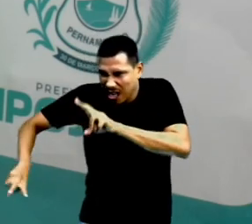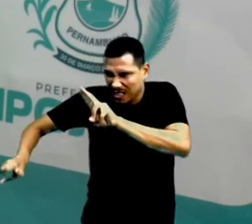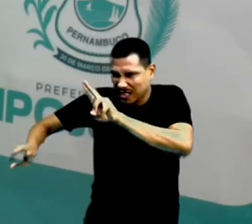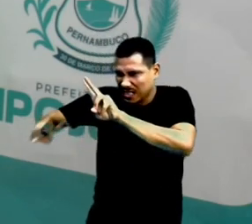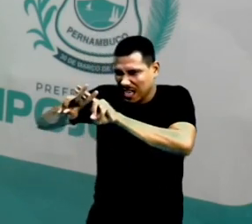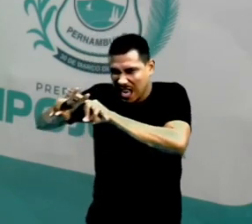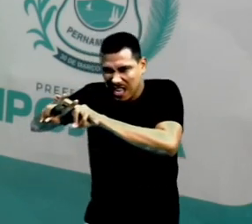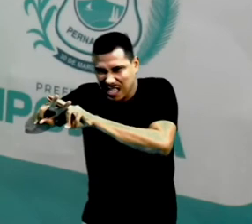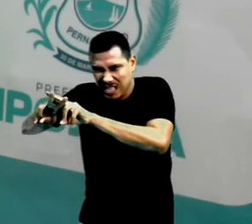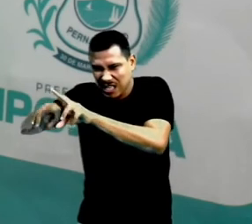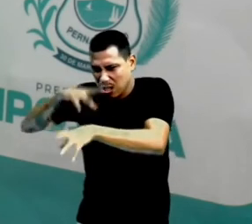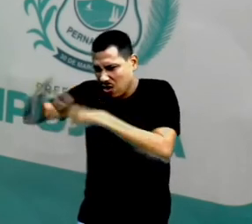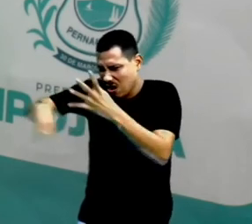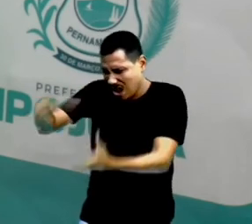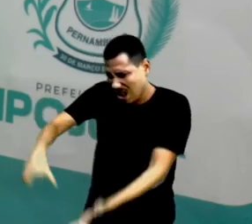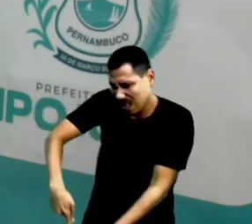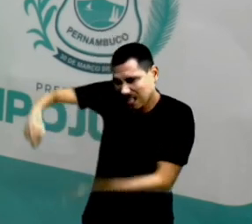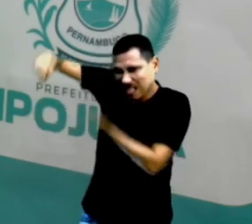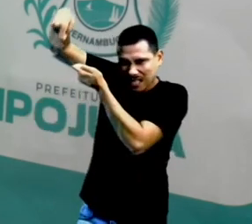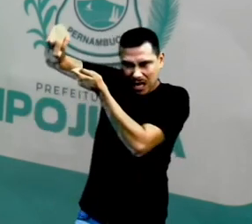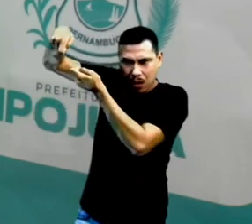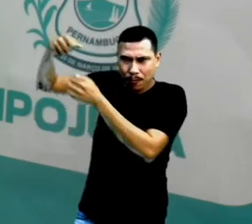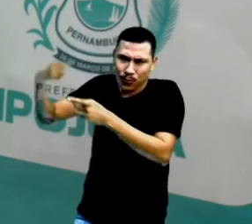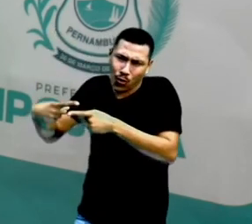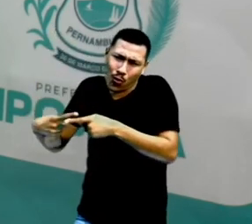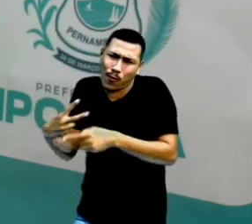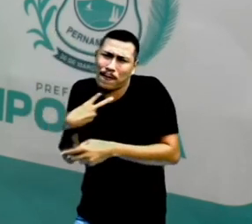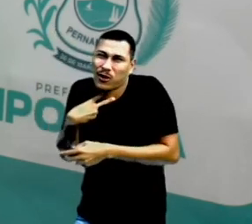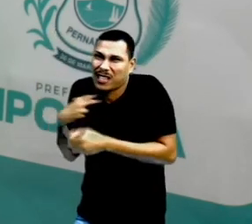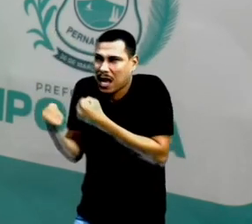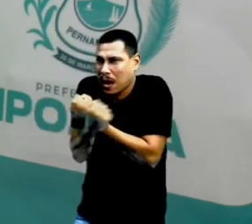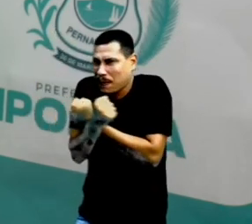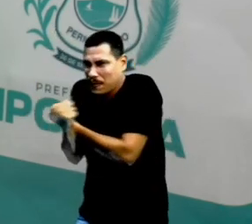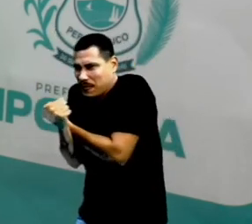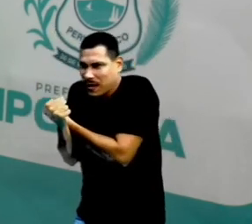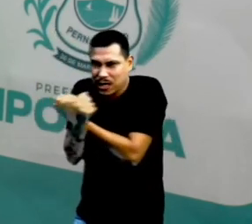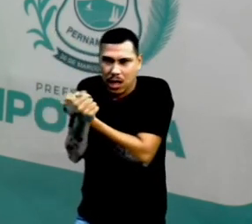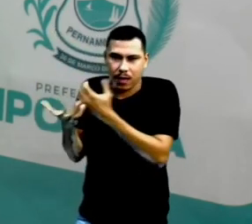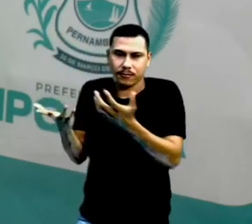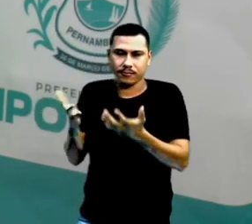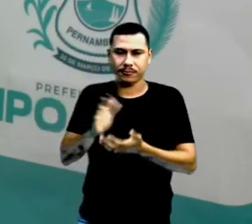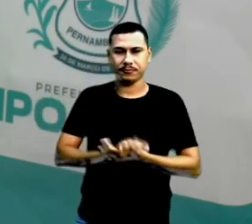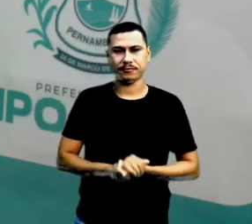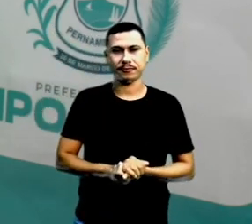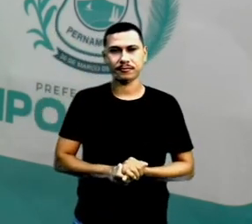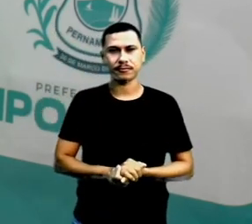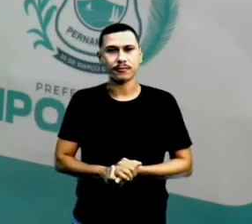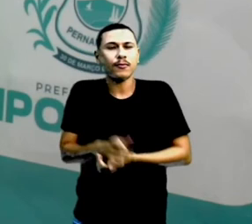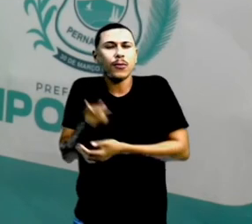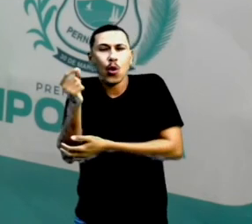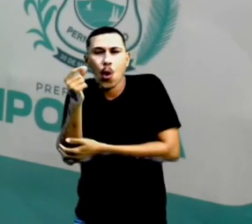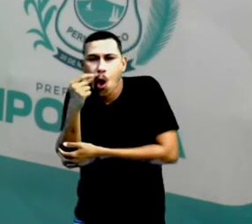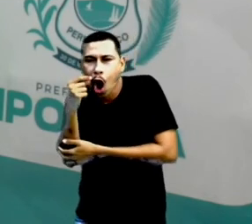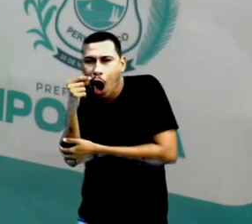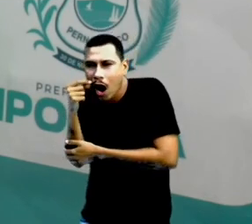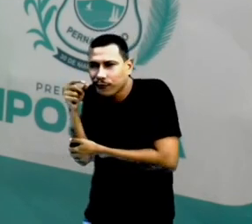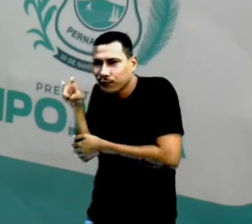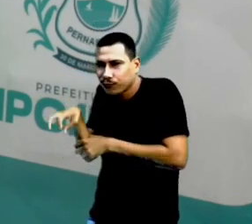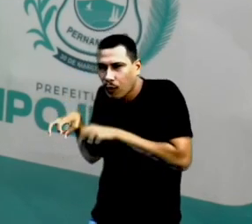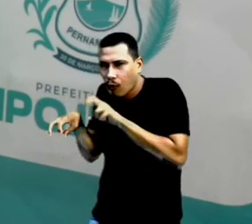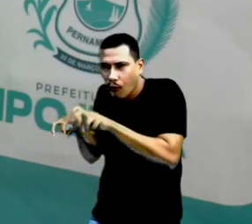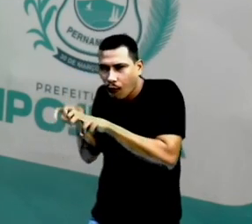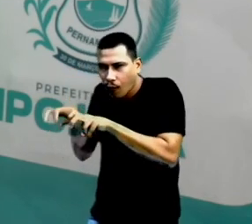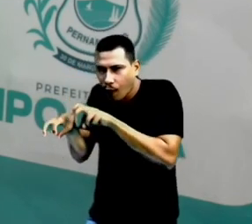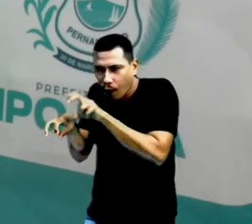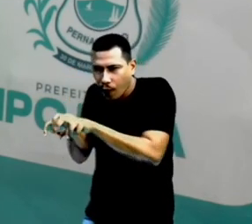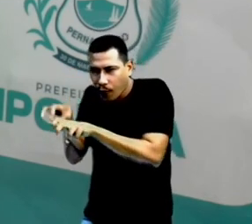numa rede em que ele não podia se mover, se mexer, e um pequeno,